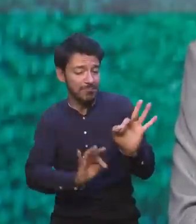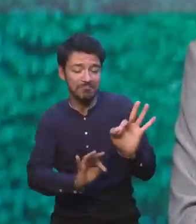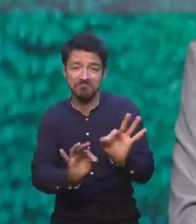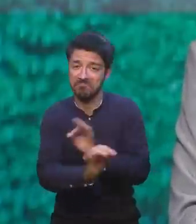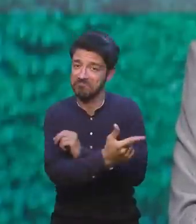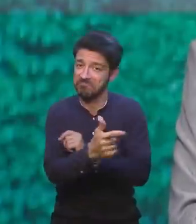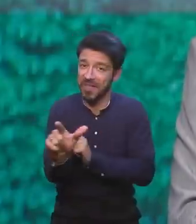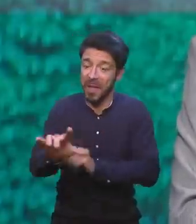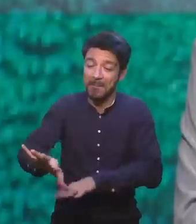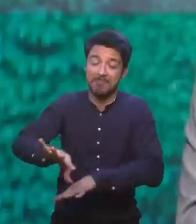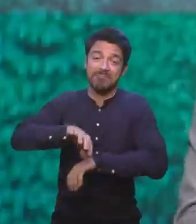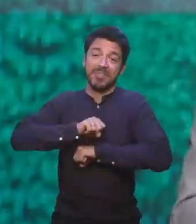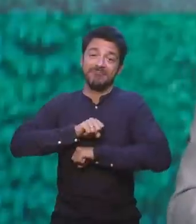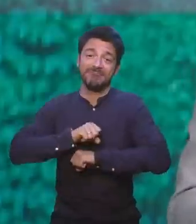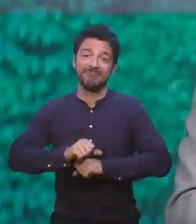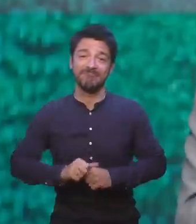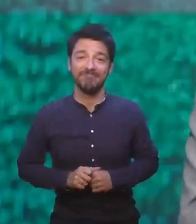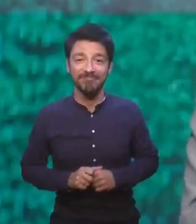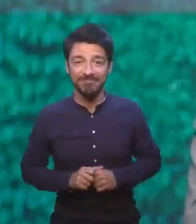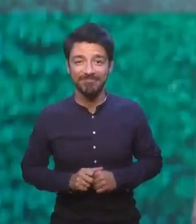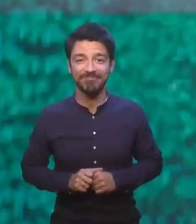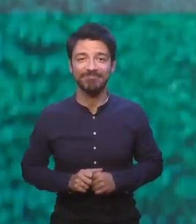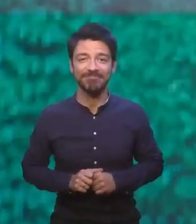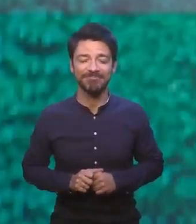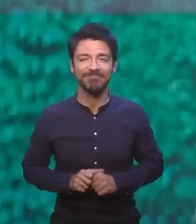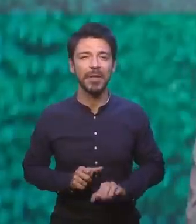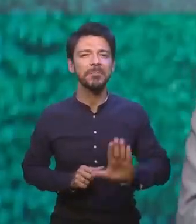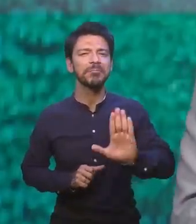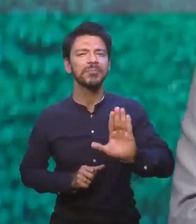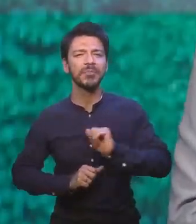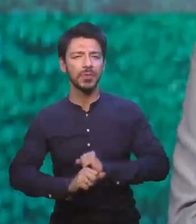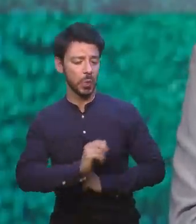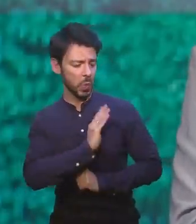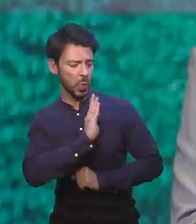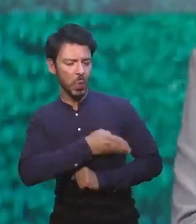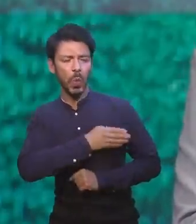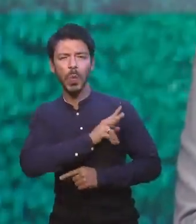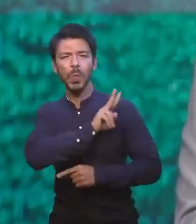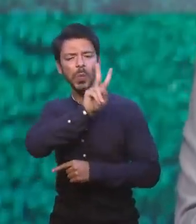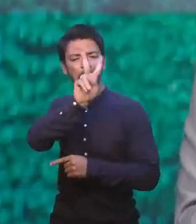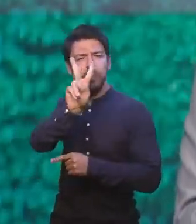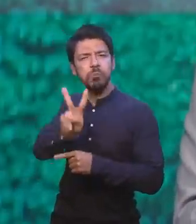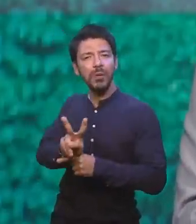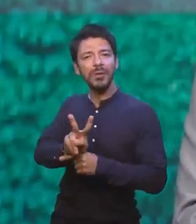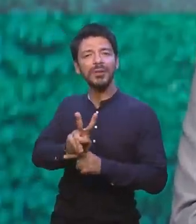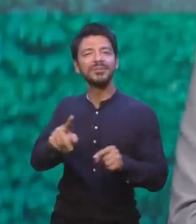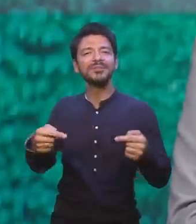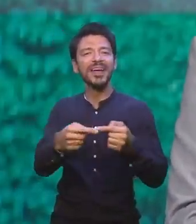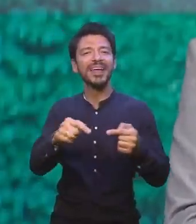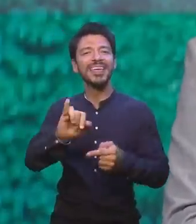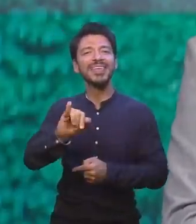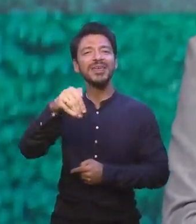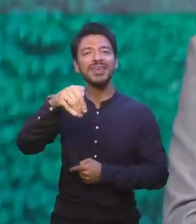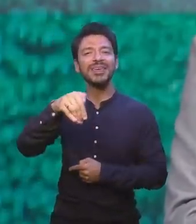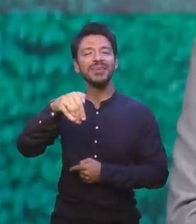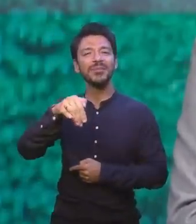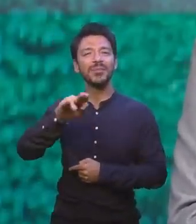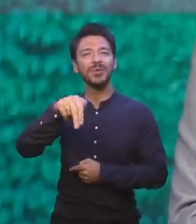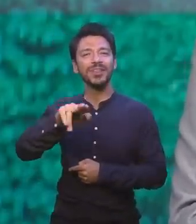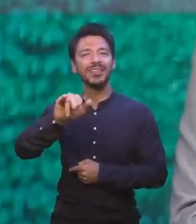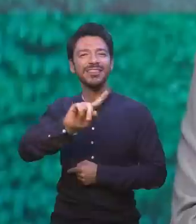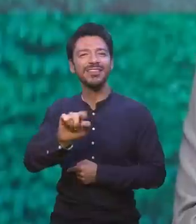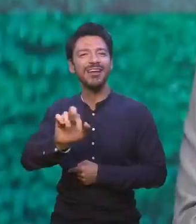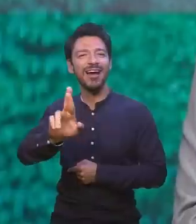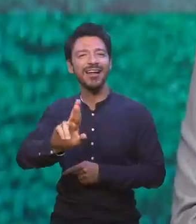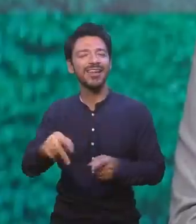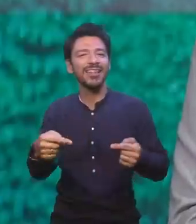vezes. E quando eu estava lendo este imunizar o coração, que eu achei tão bonita essa expressão, coincidentemente eu estava finalizando a